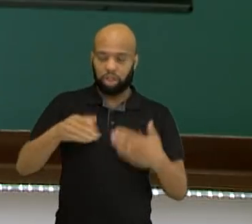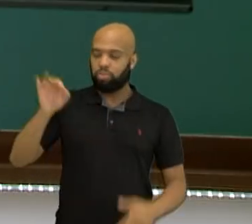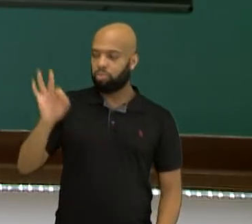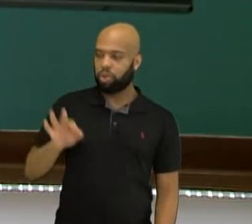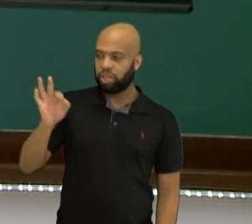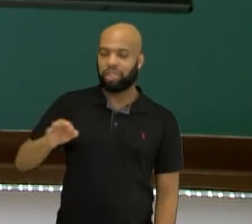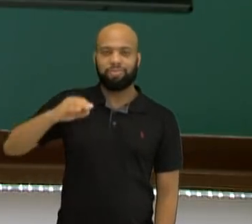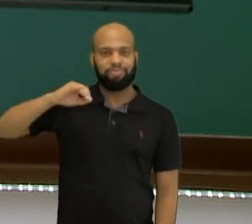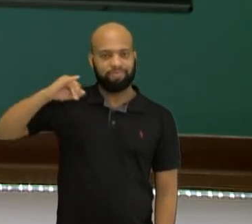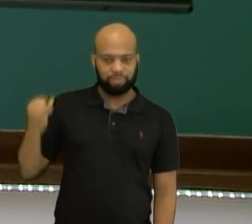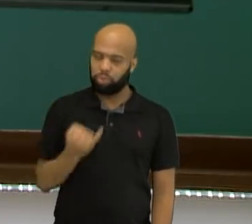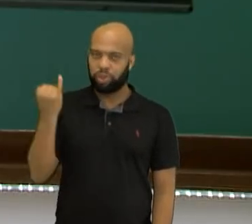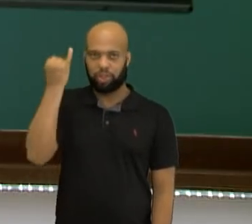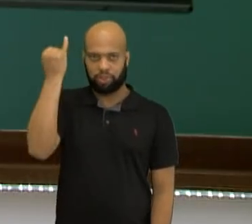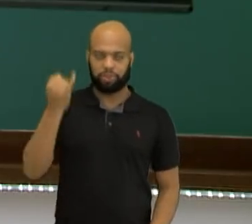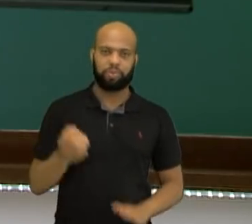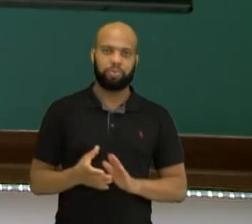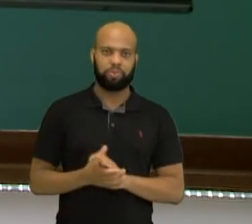importante, tá?